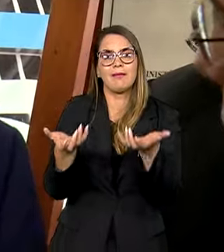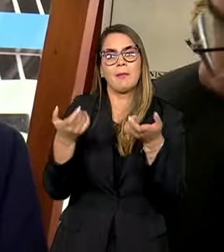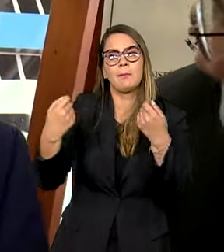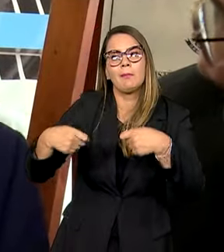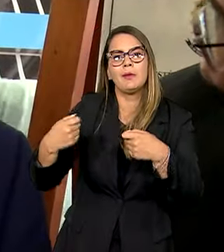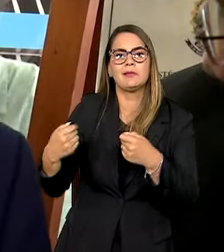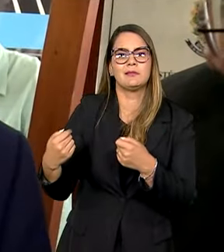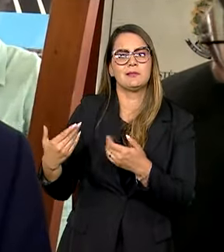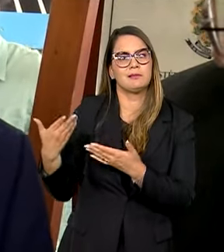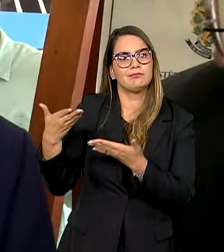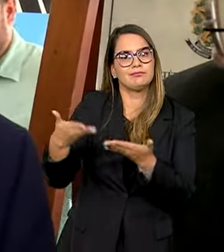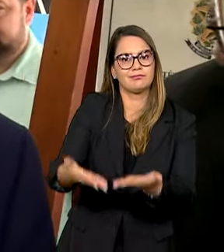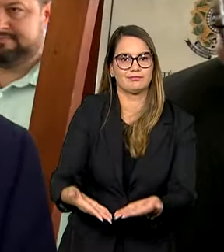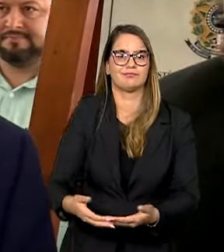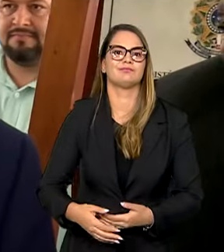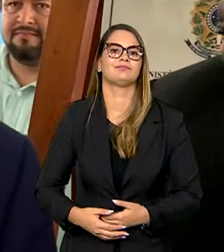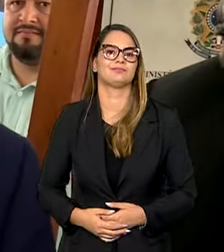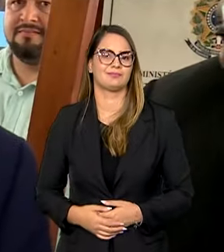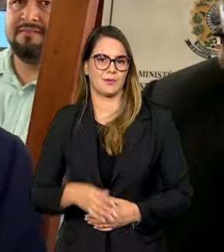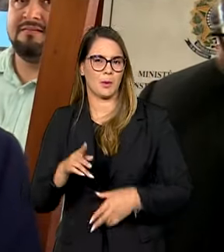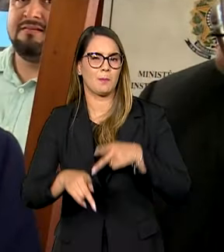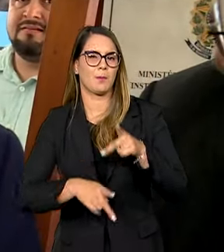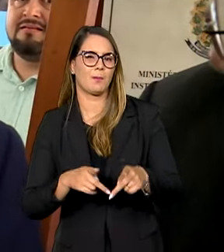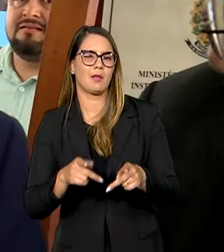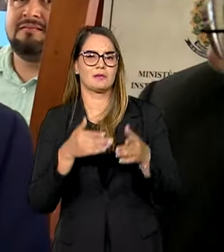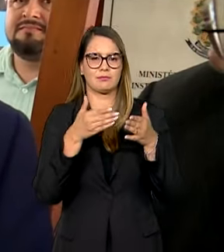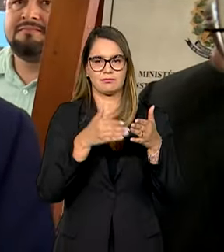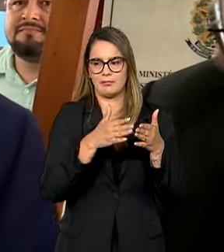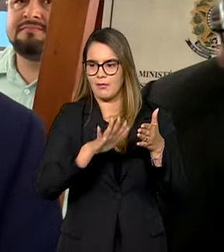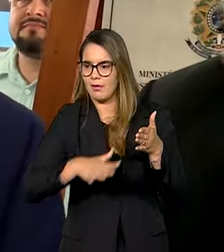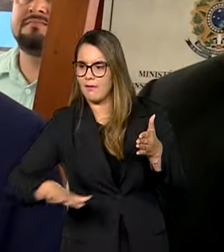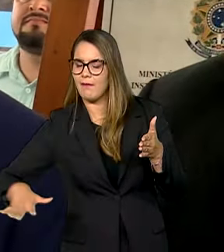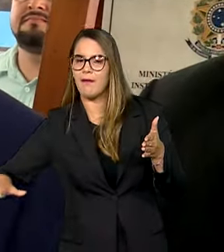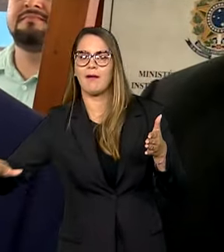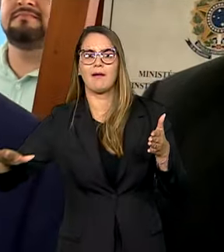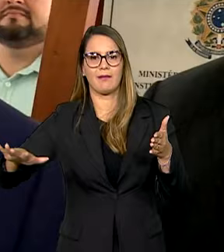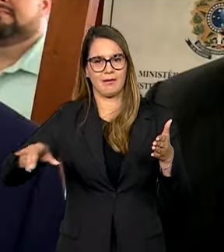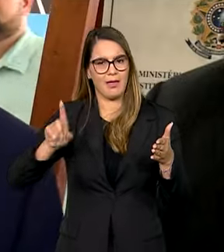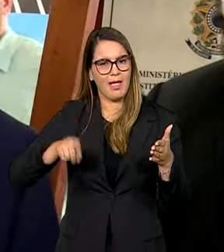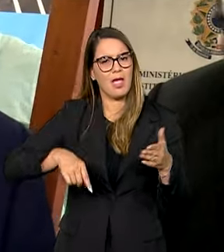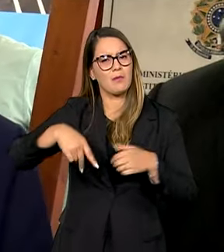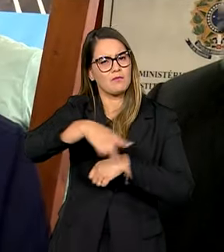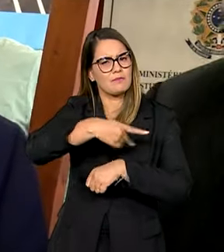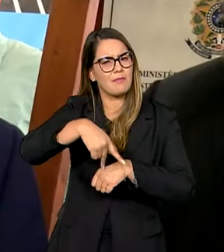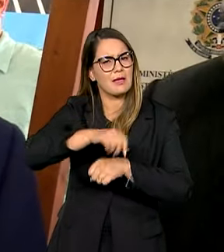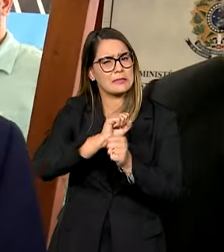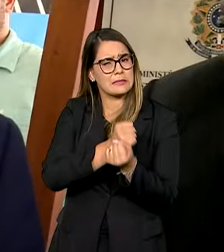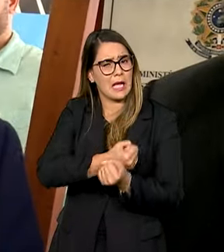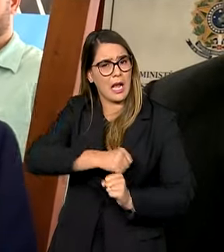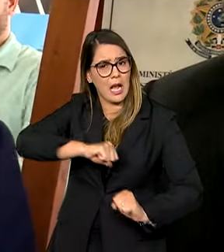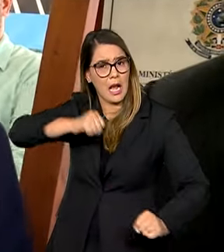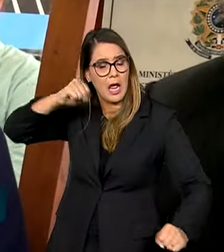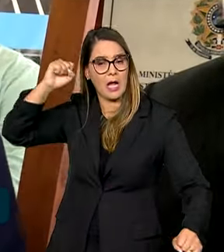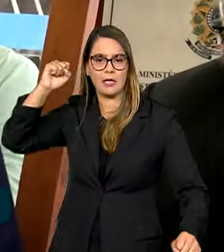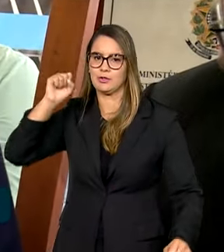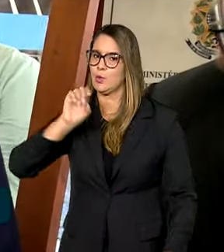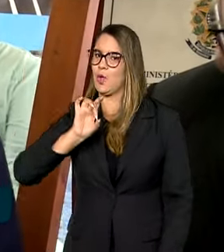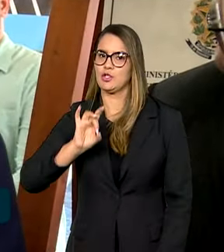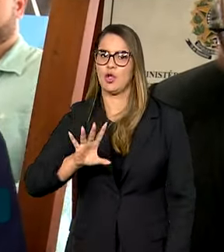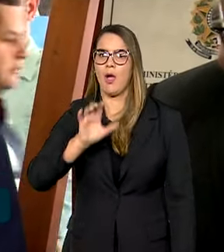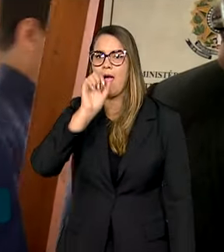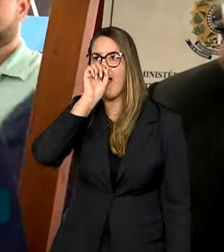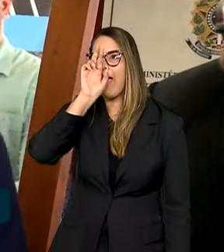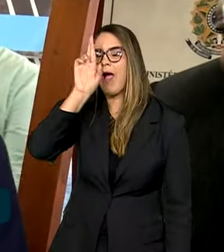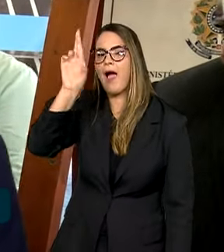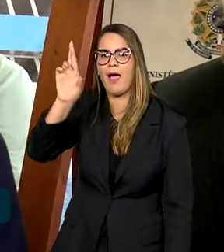serviço da Previdência Social população Ribeirinha essa Amazonas que é é um país de enormidade não é só o oxigênio